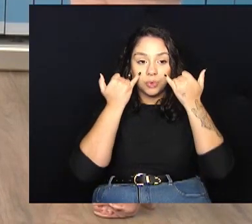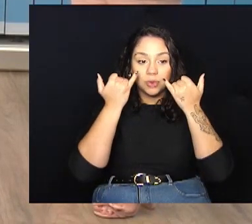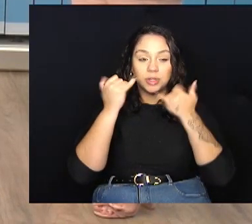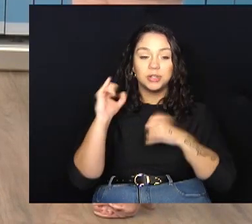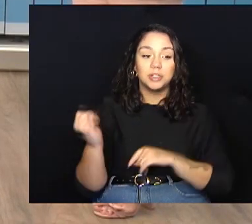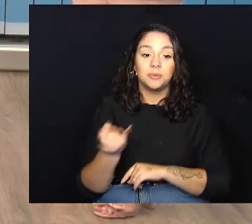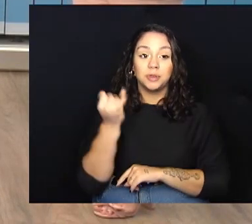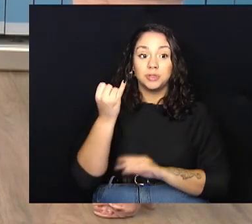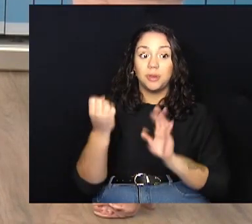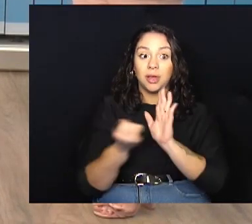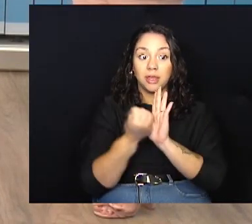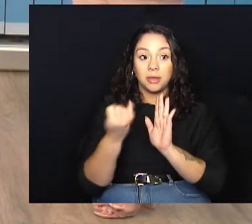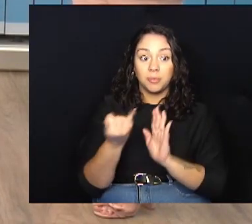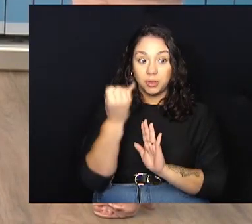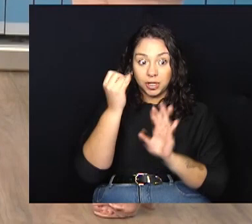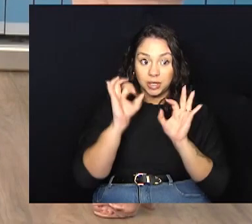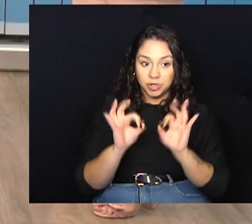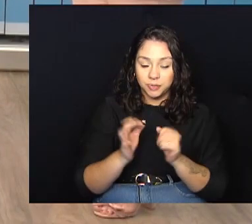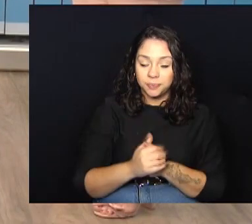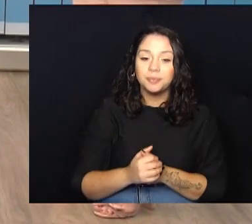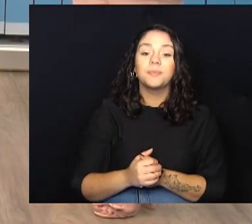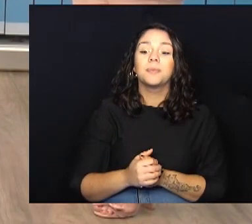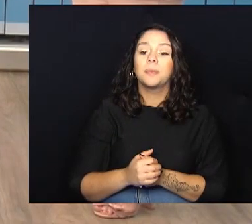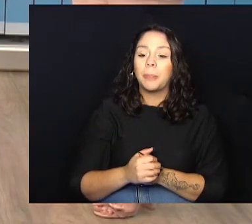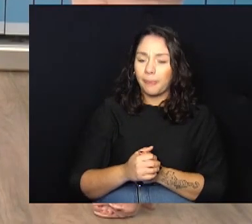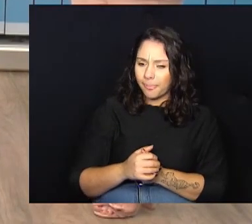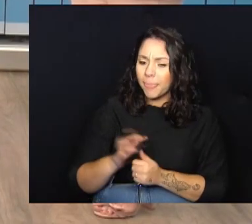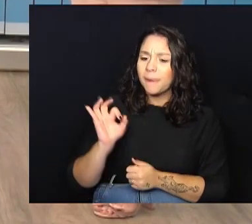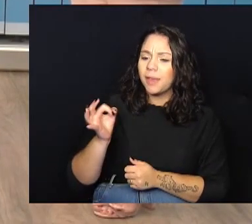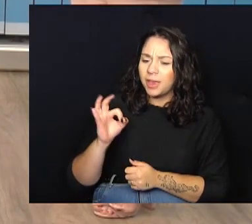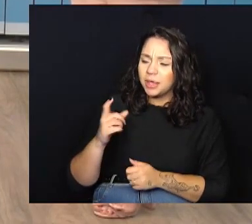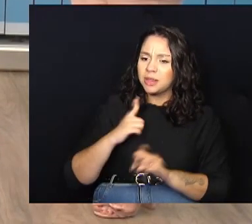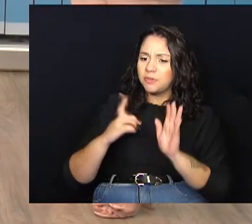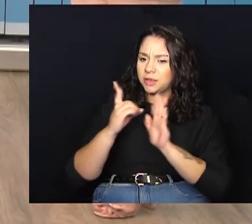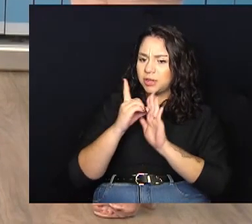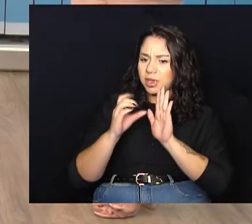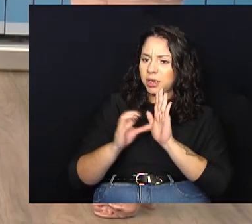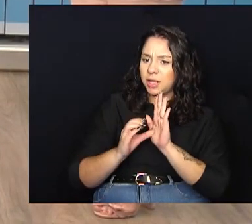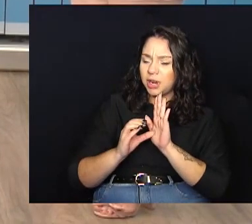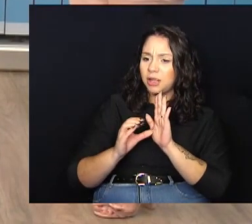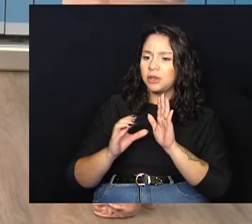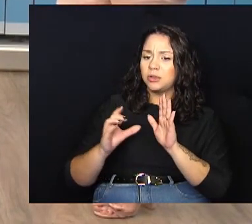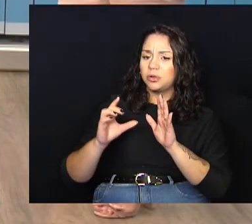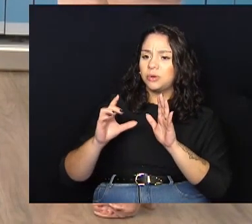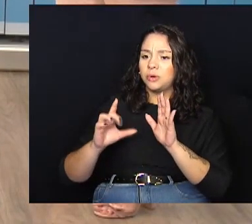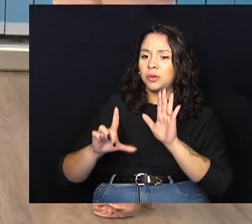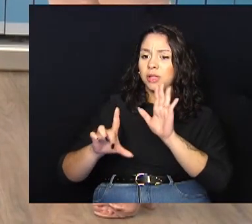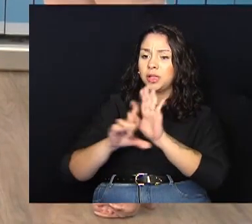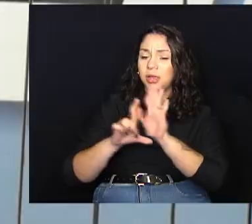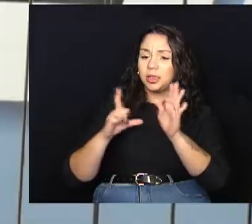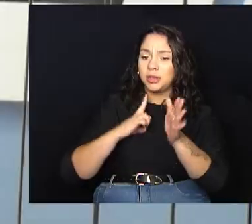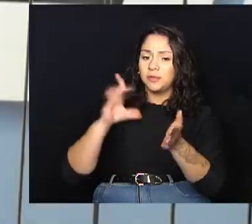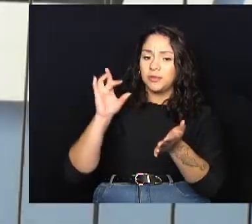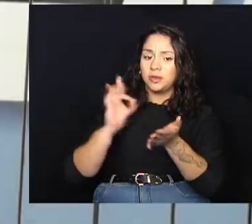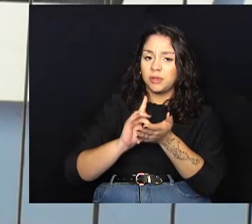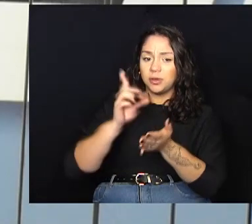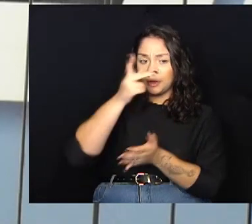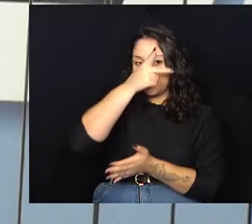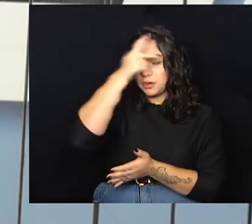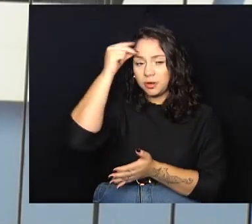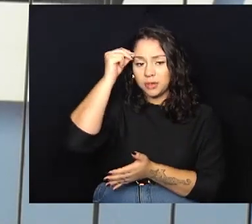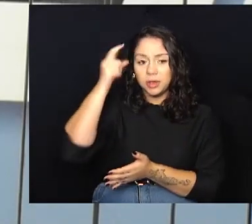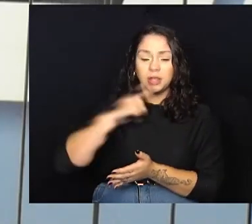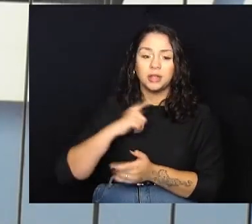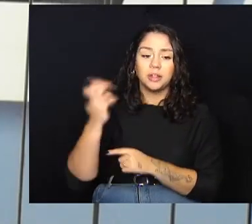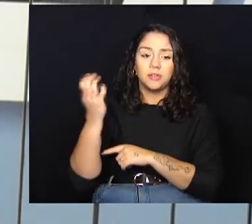né Mirna é a gente teve inclusive esse decreto lei que foi aí sancionado pelo prefeito foi publicado no Diário